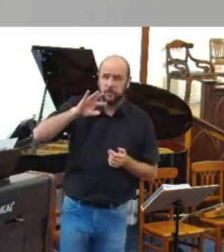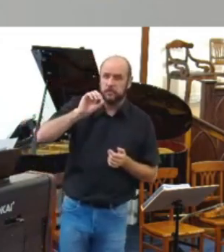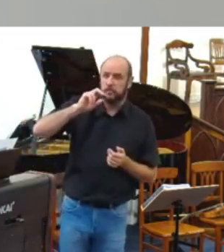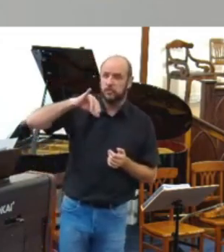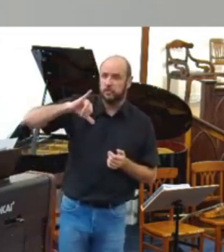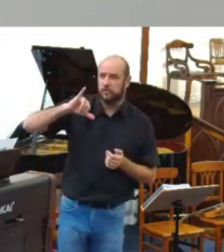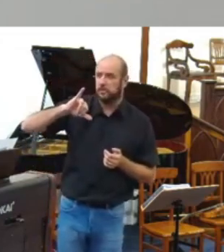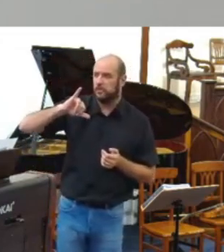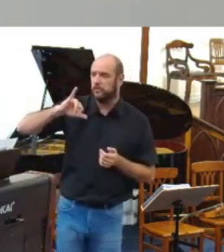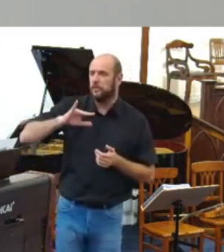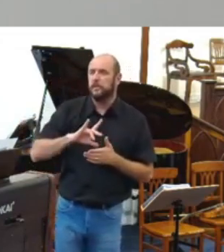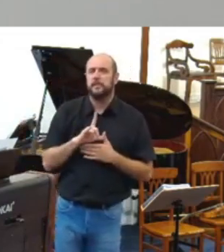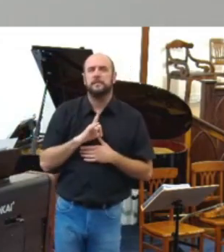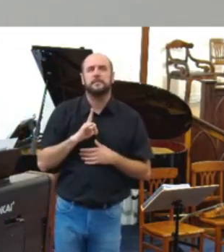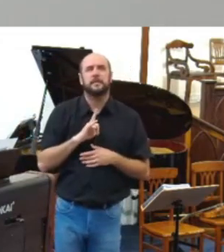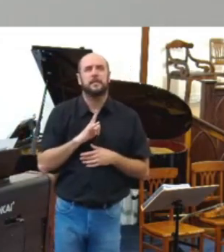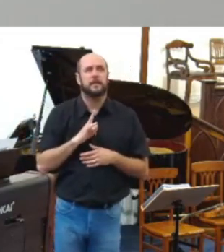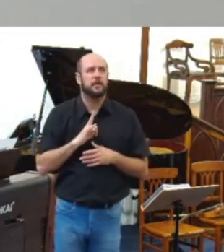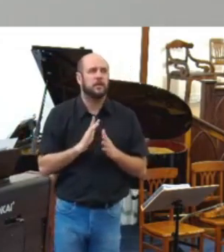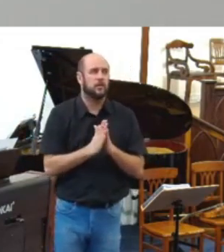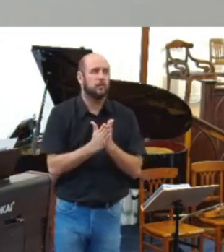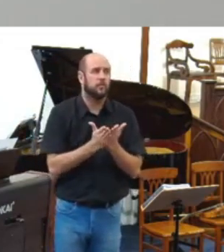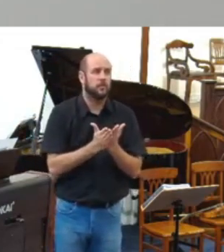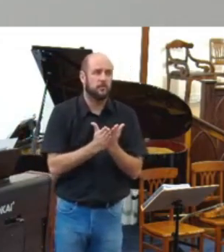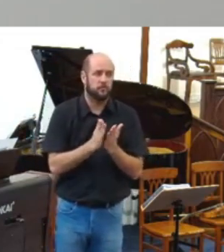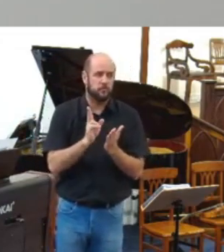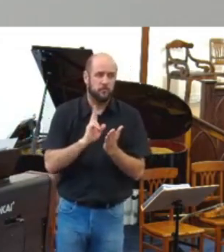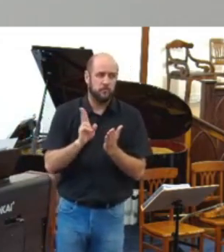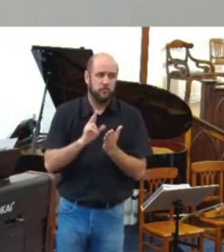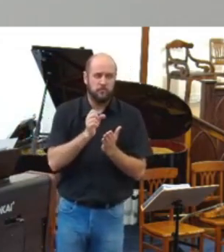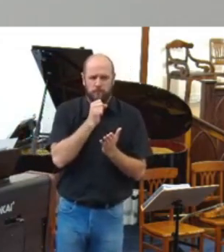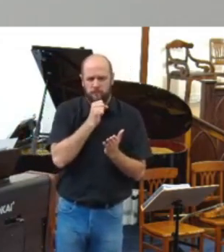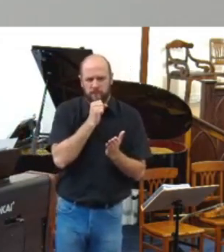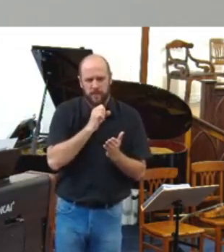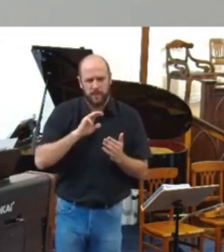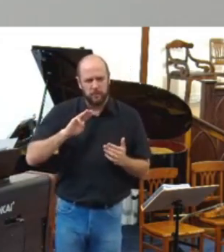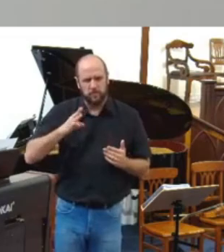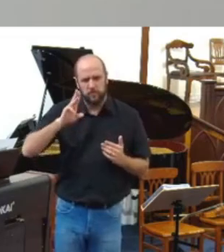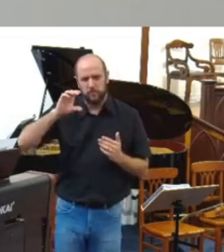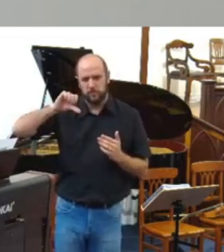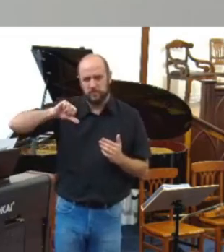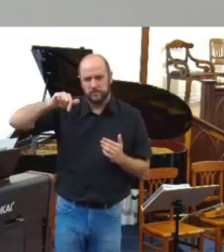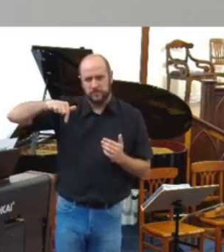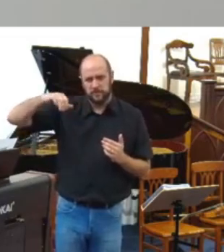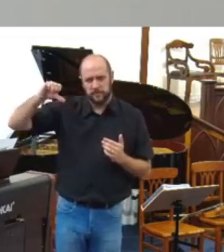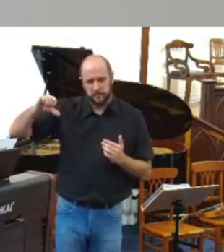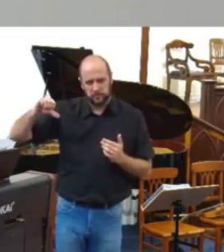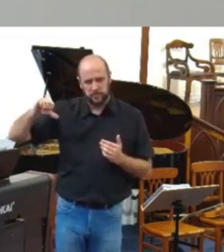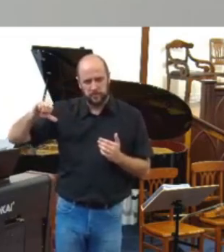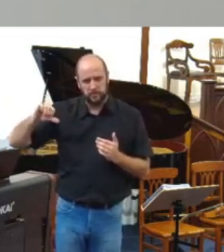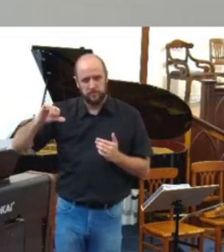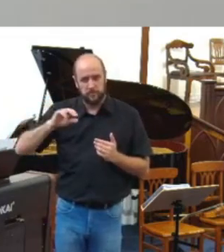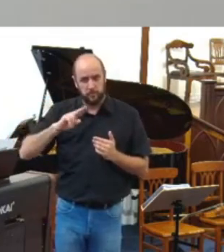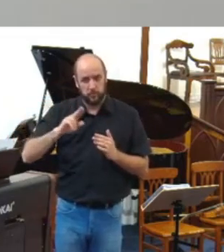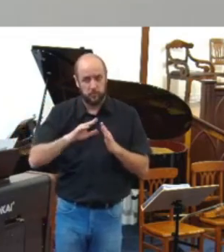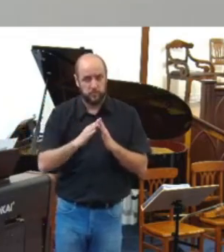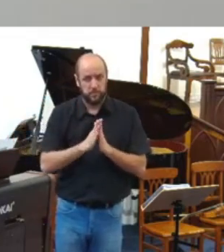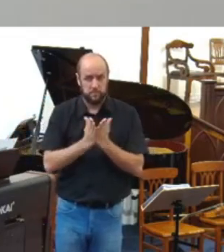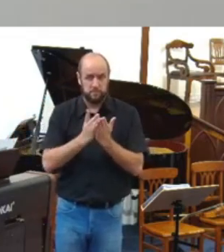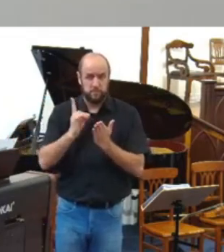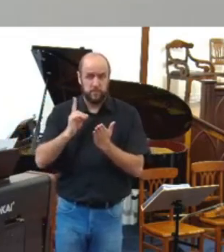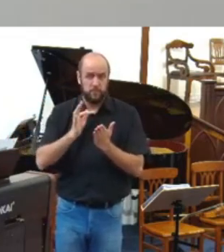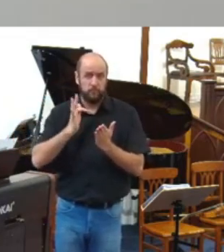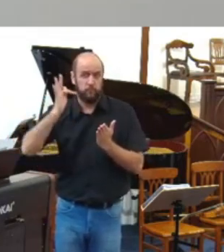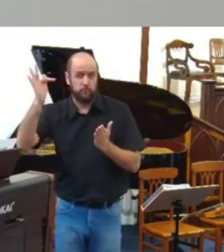Huckman. Ele tem um livro muito conhecido, antigo, de 1979, A Bíblia e o Futuro, traduzido